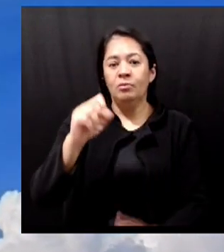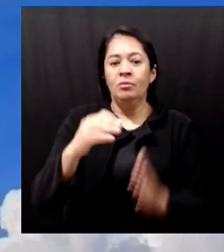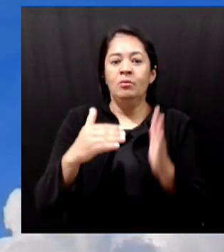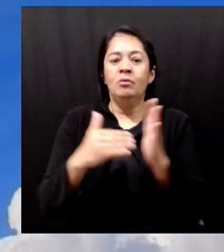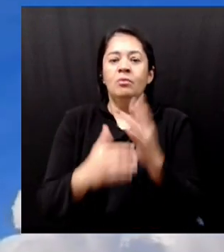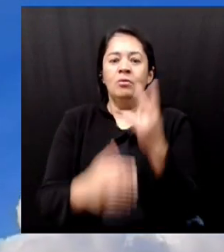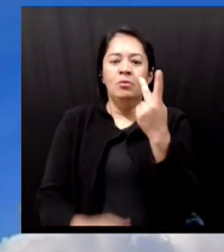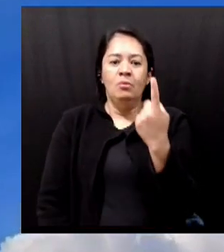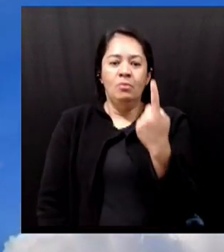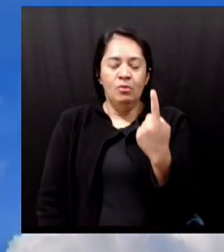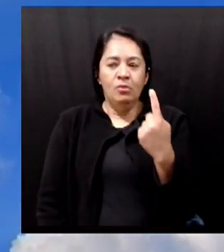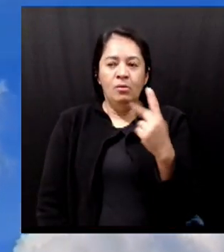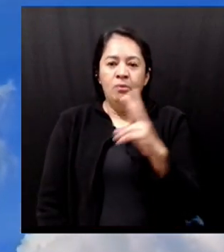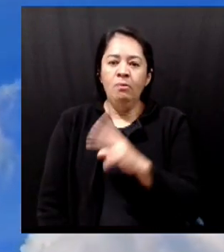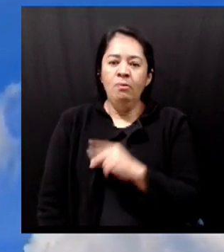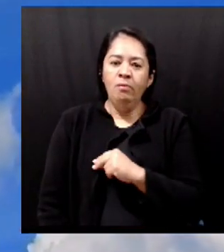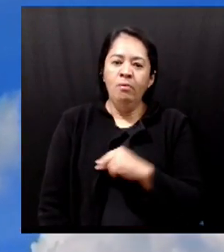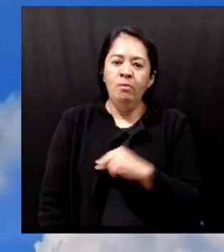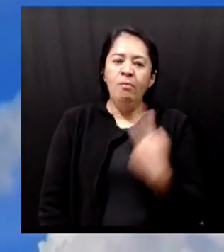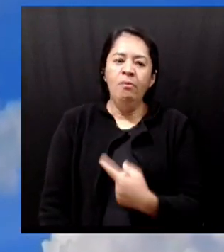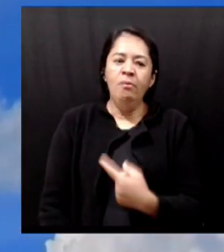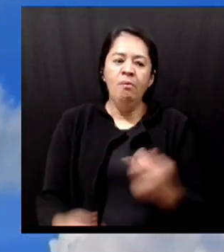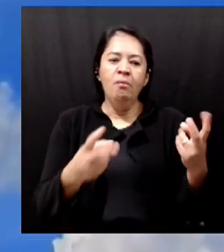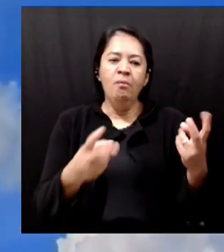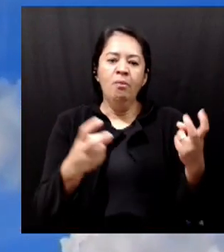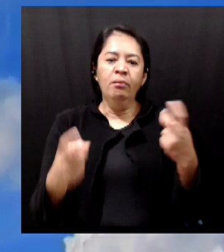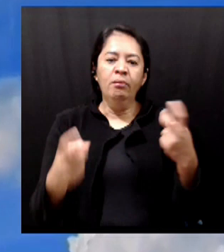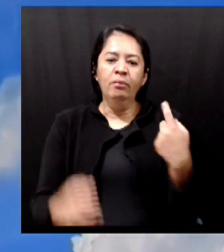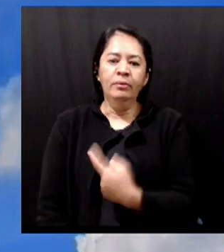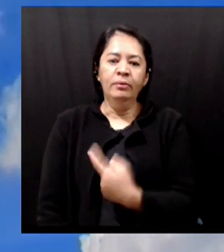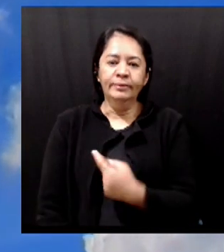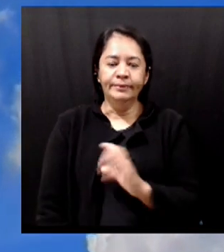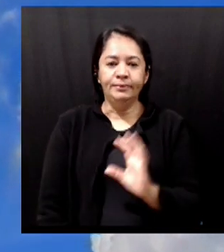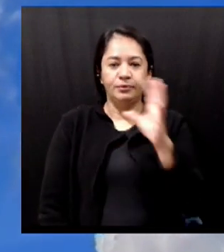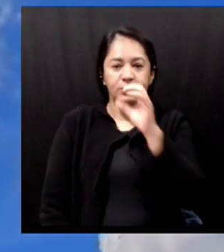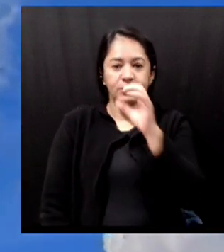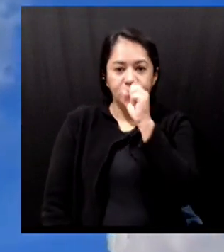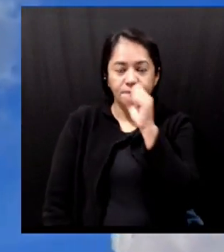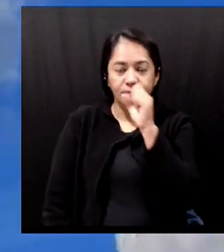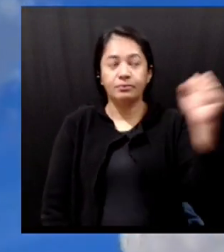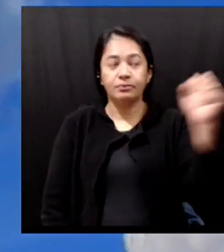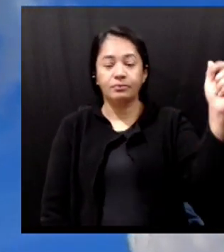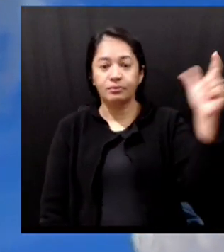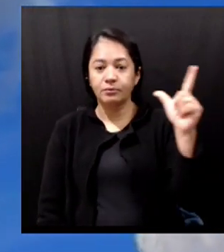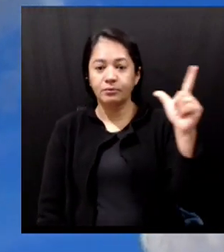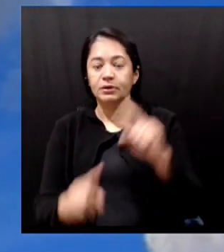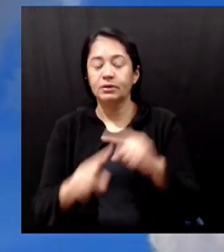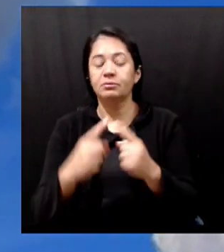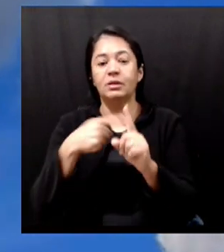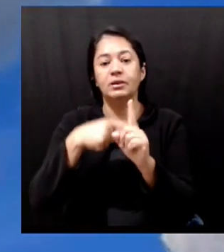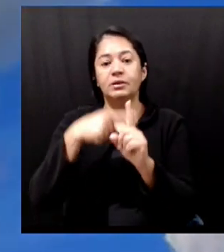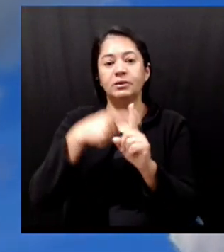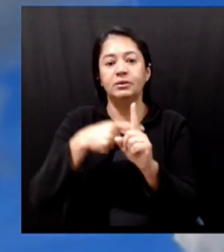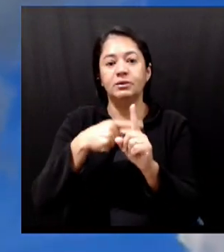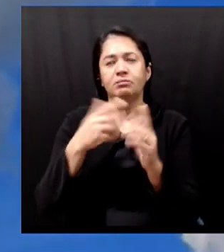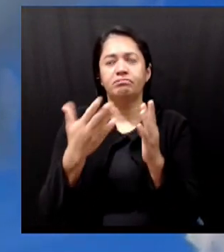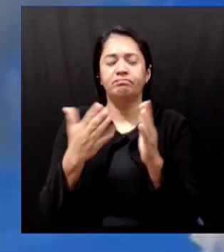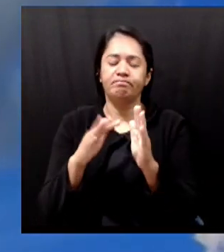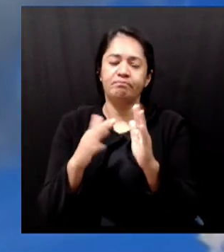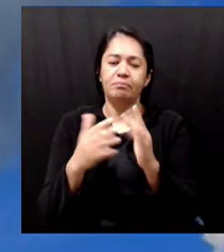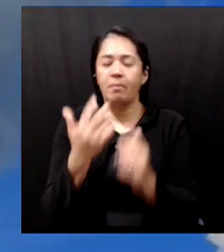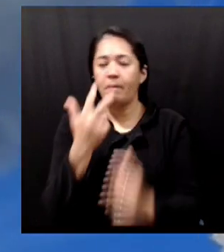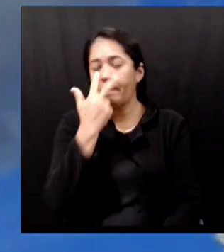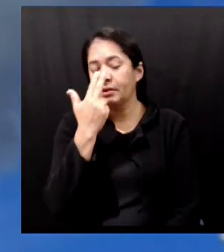Uau! Então a gente está percebendo aí que nós teremos aí um sábado ensolarado, mas as temperaturas ficam bem próximas, né? E a